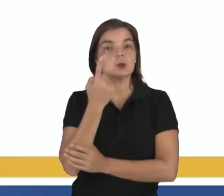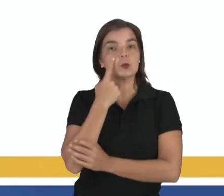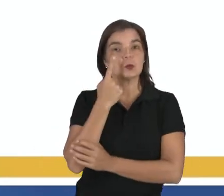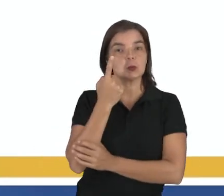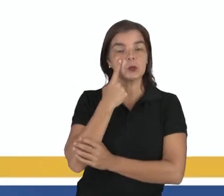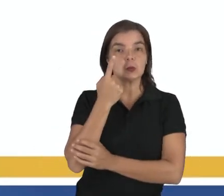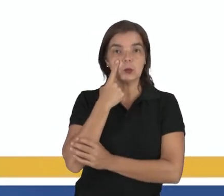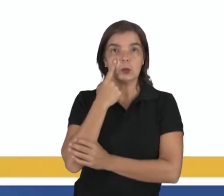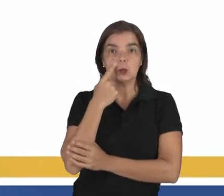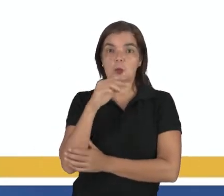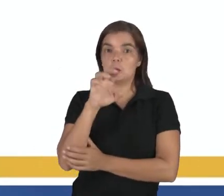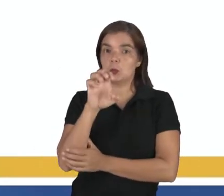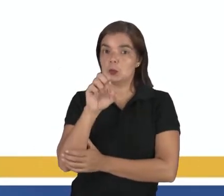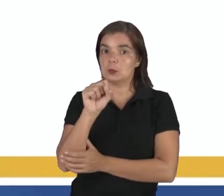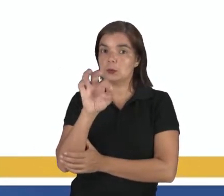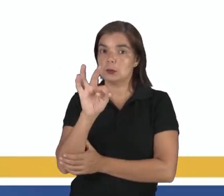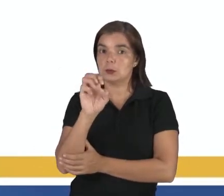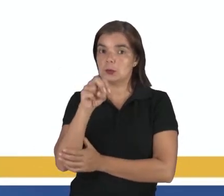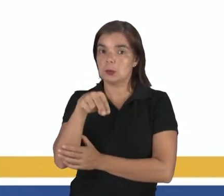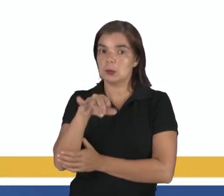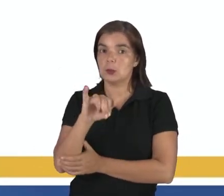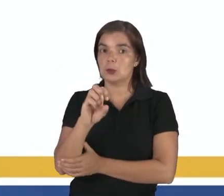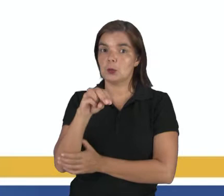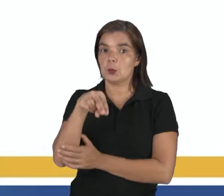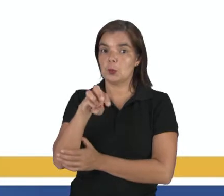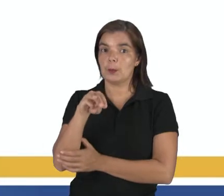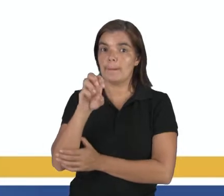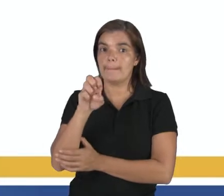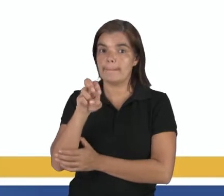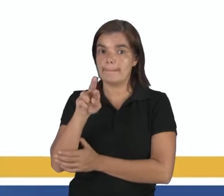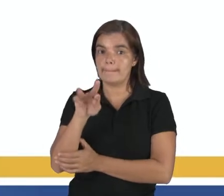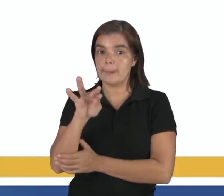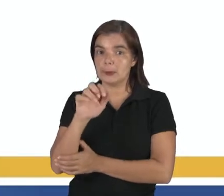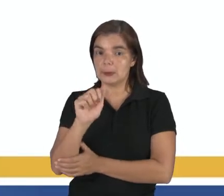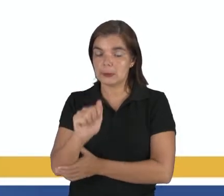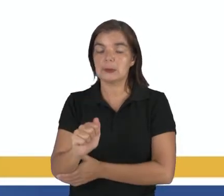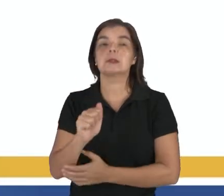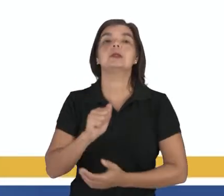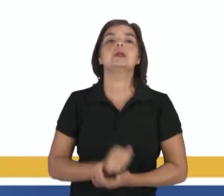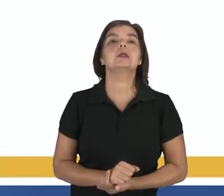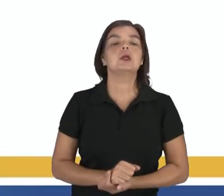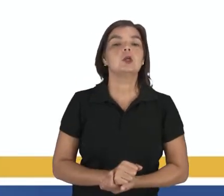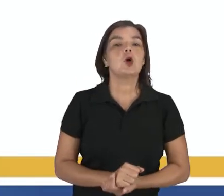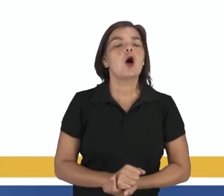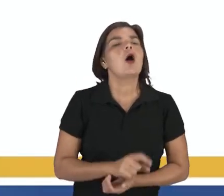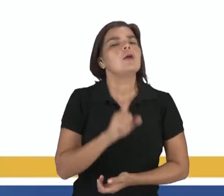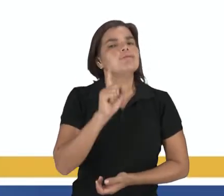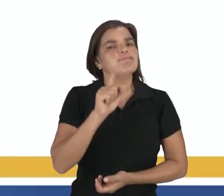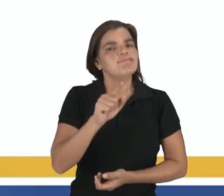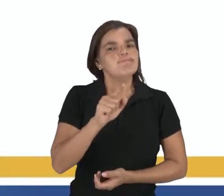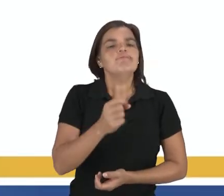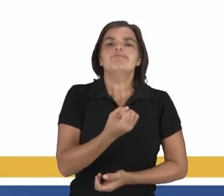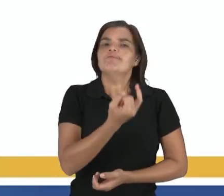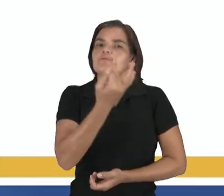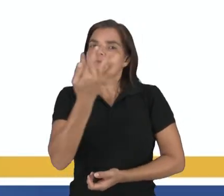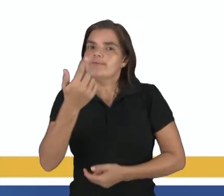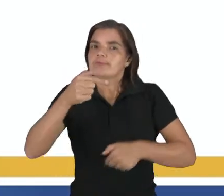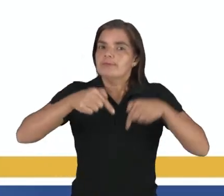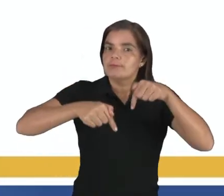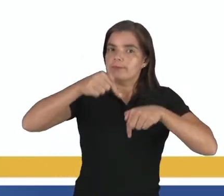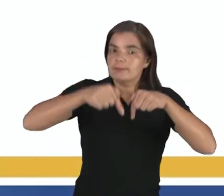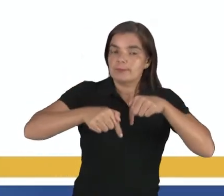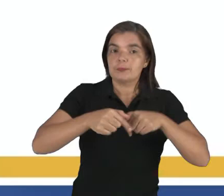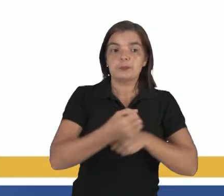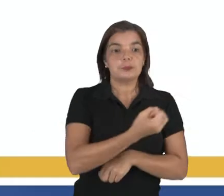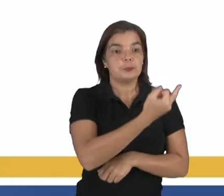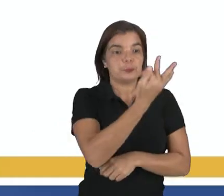gente trabalha com a estequiometria, ok? Todos os elementos químicos e a mesma quantidade que nós temos no